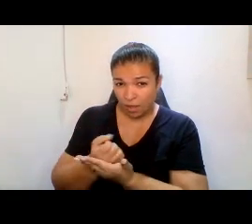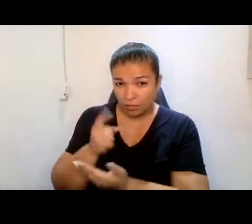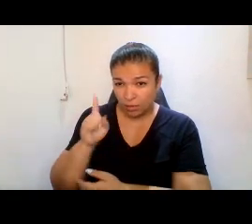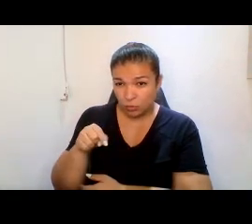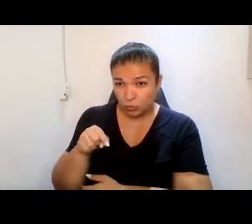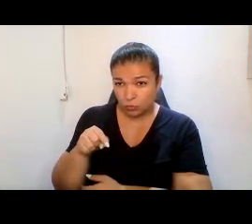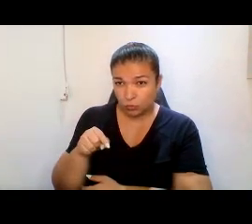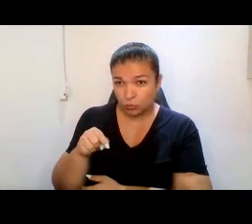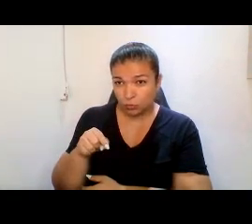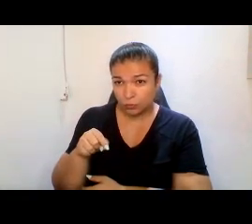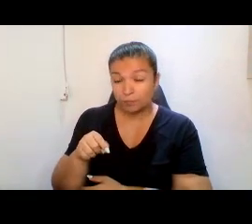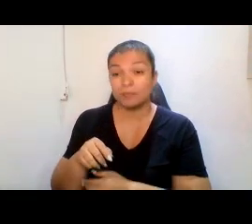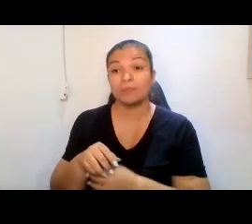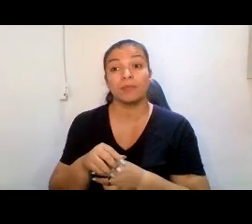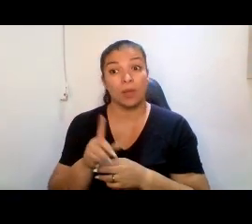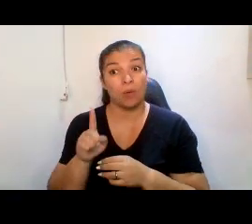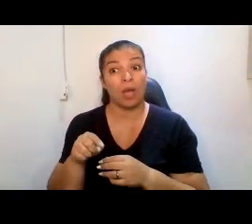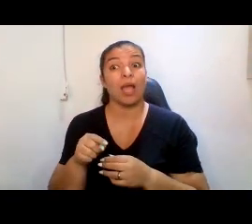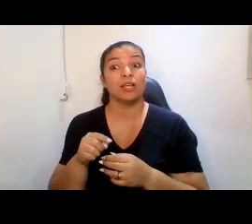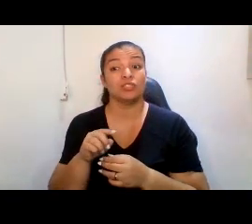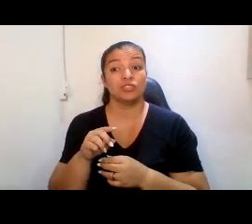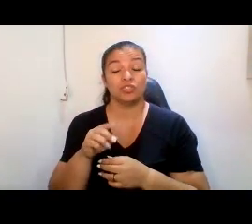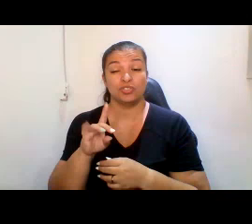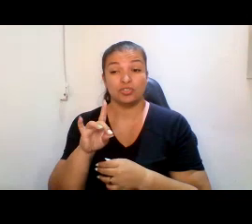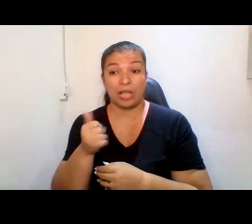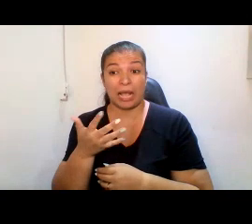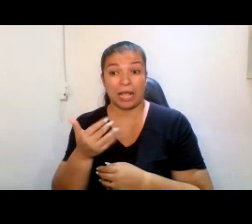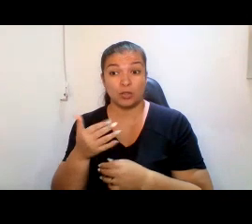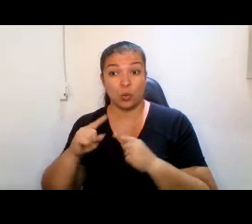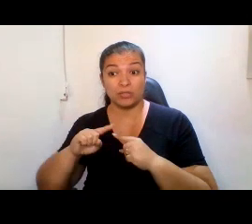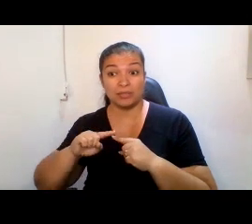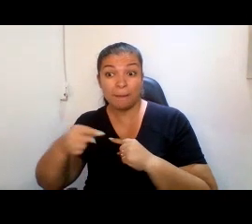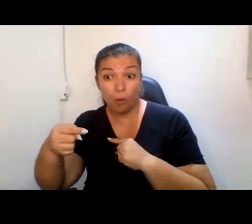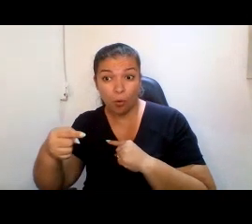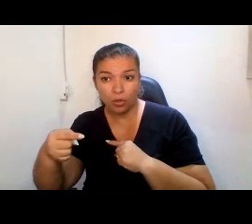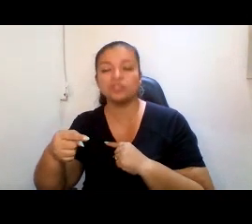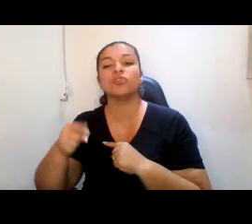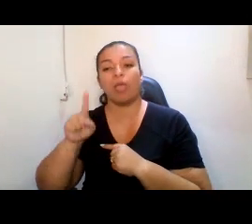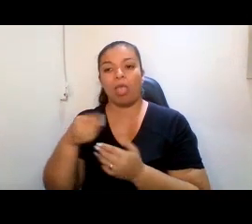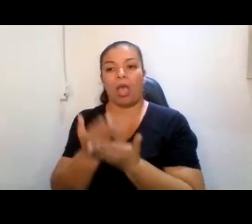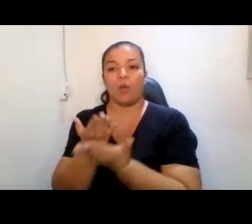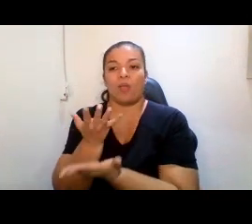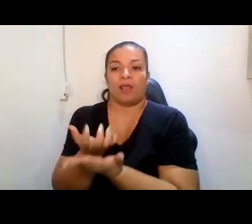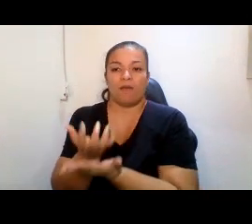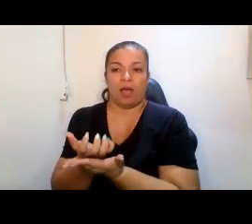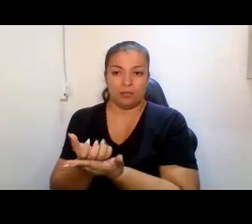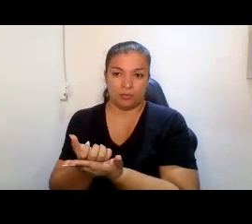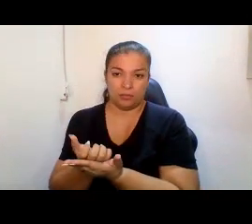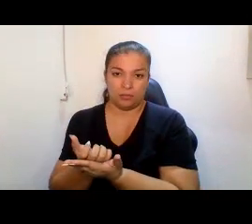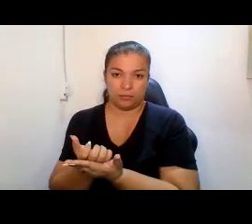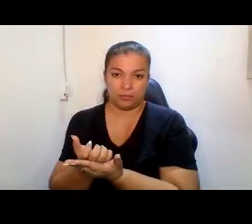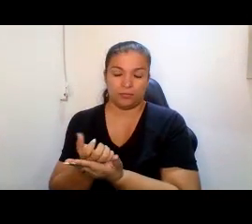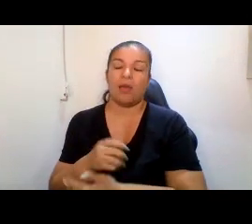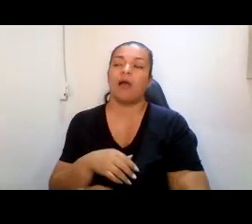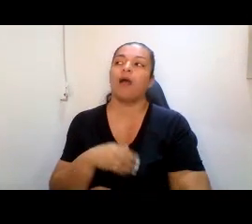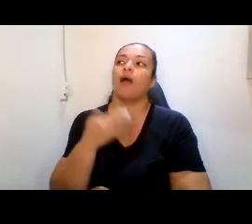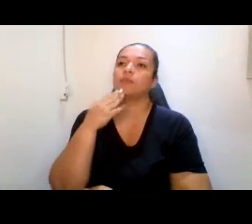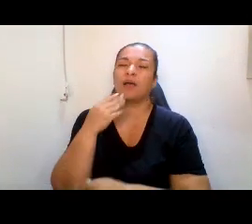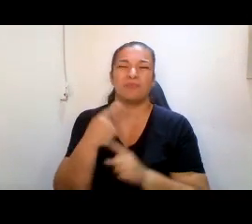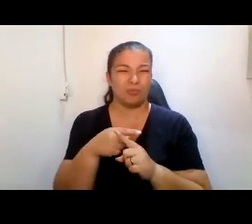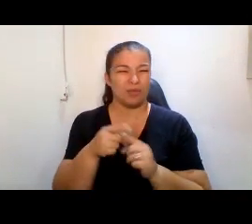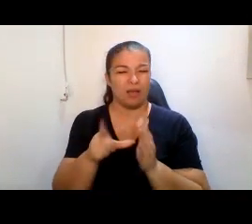Isso, as depois do dia 14 serão gravadas. Ah, tá. Você tinha falado sobre isso naquela